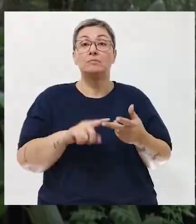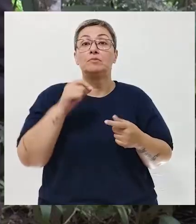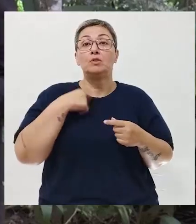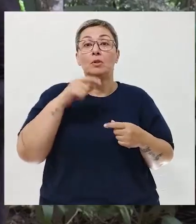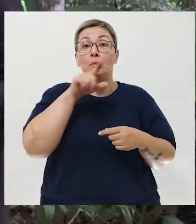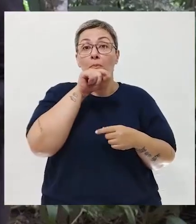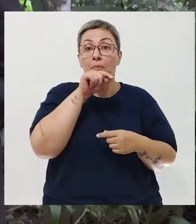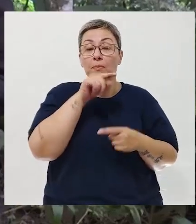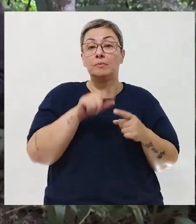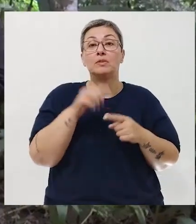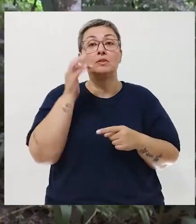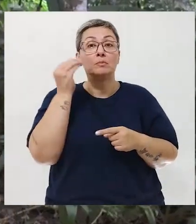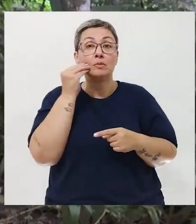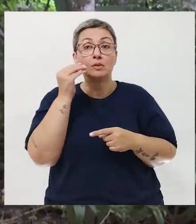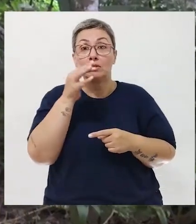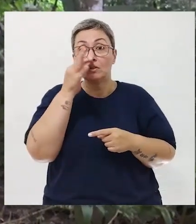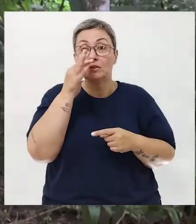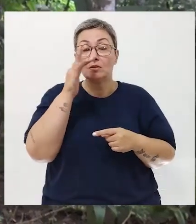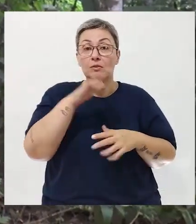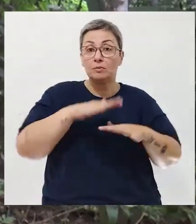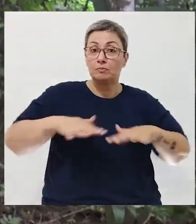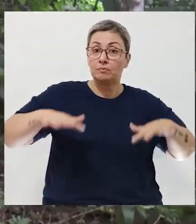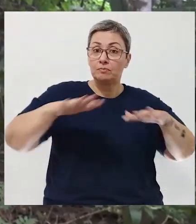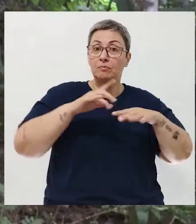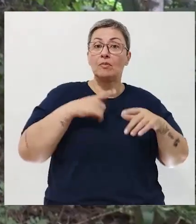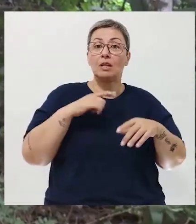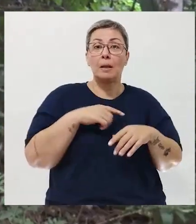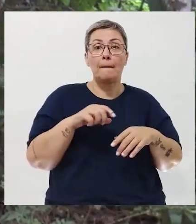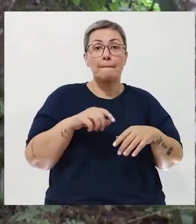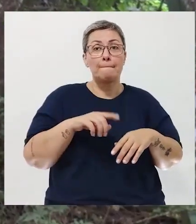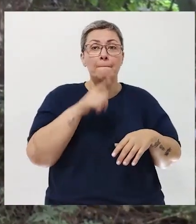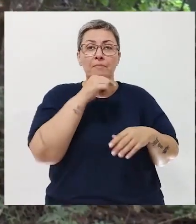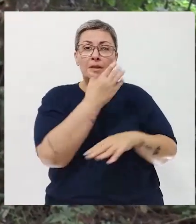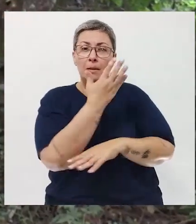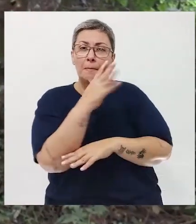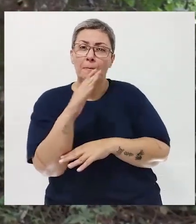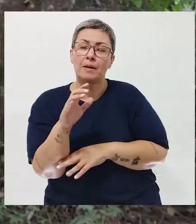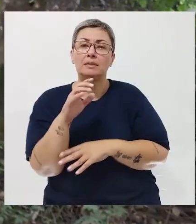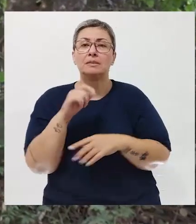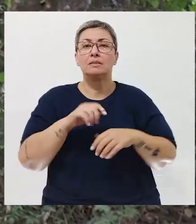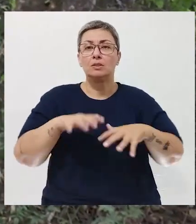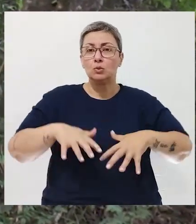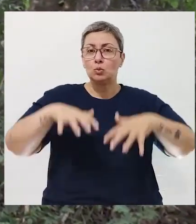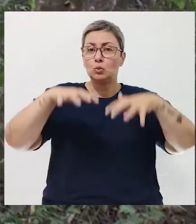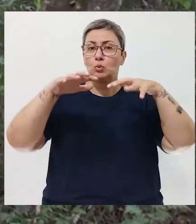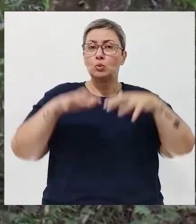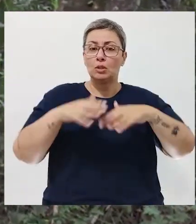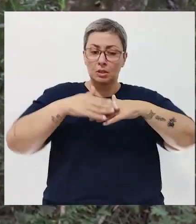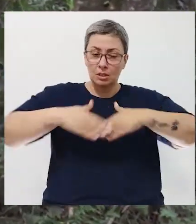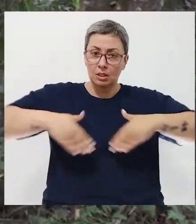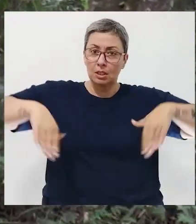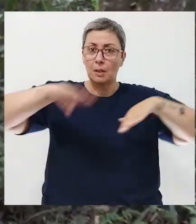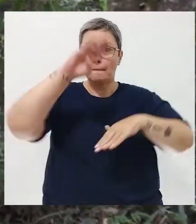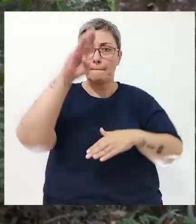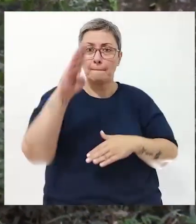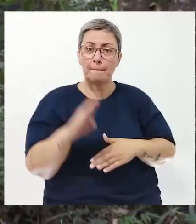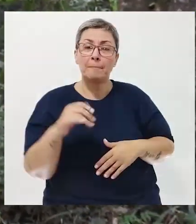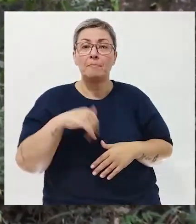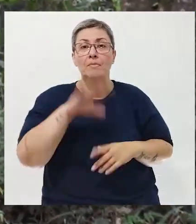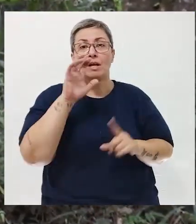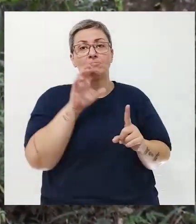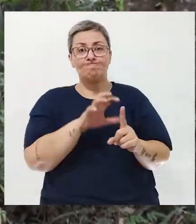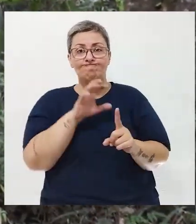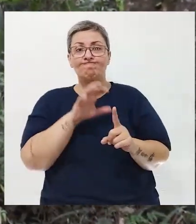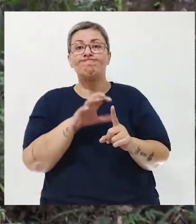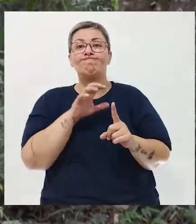outros. O bairro conserva um importante legado da Mata Atlântica, bioma de floresta tropical e típico da costa leste brasileira, um dos